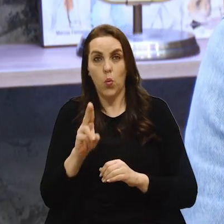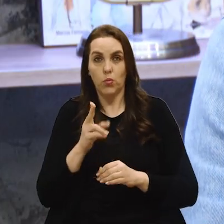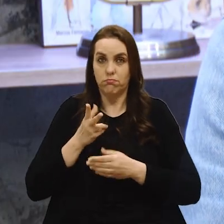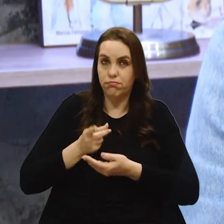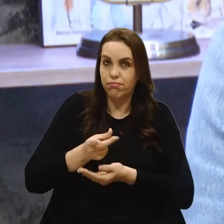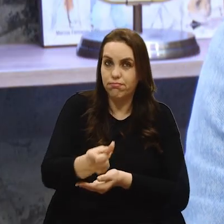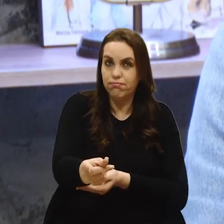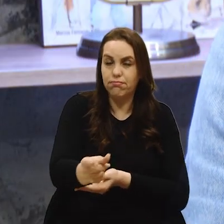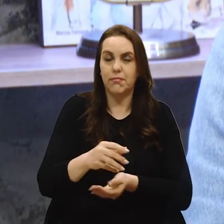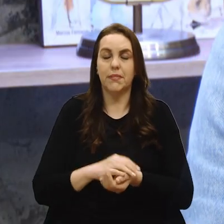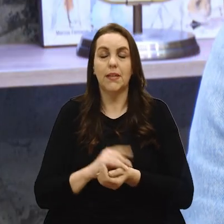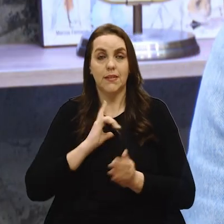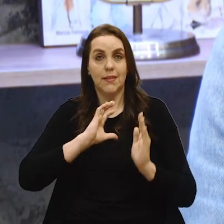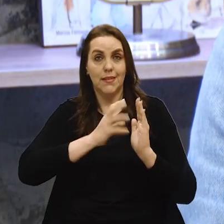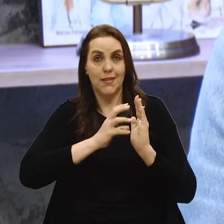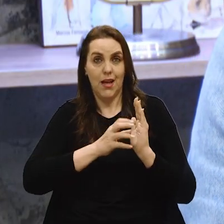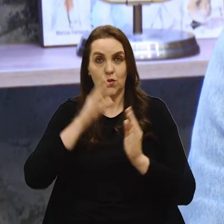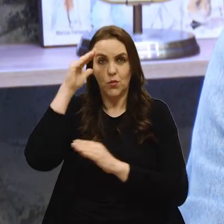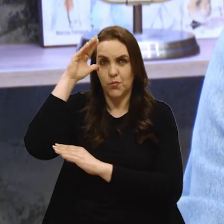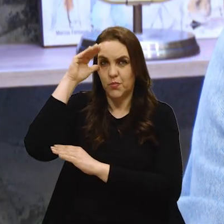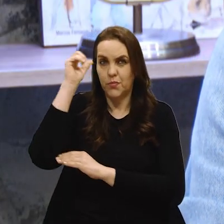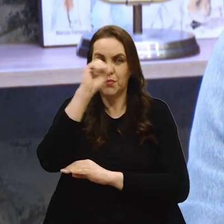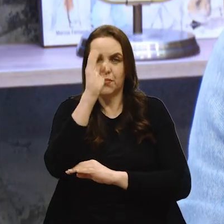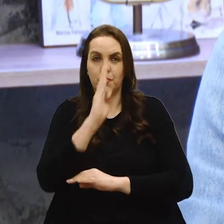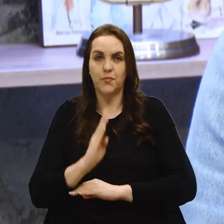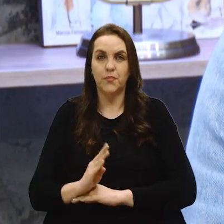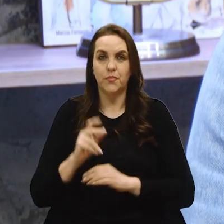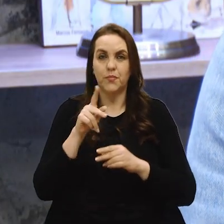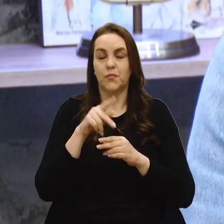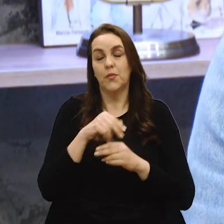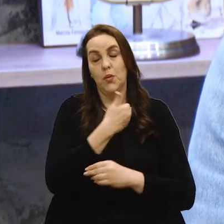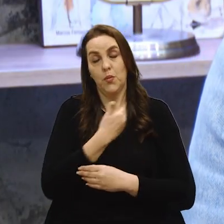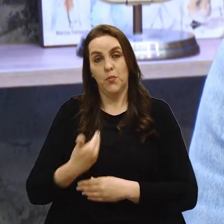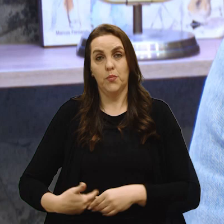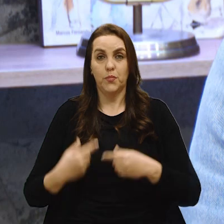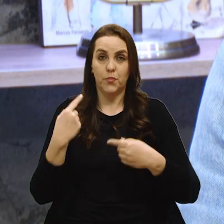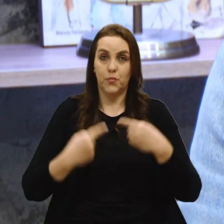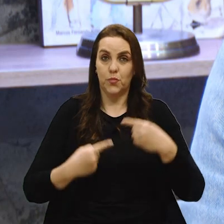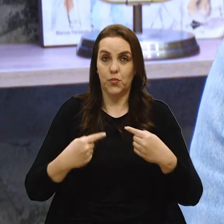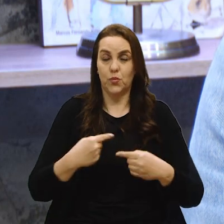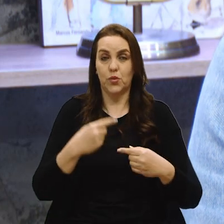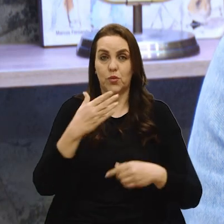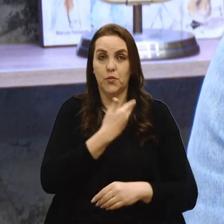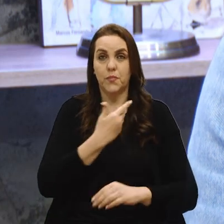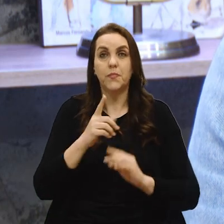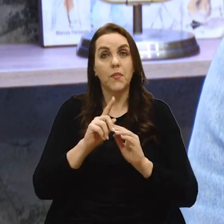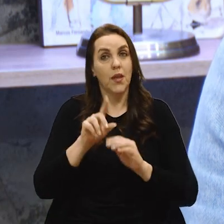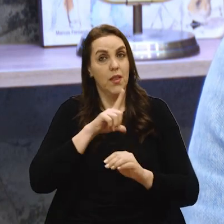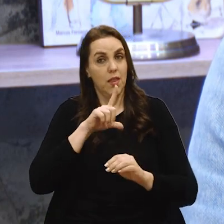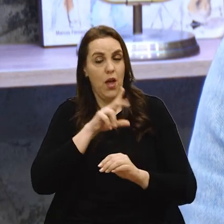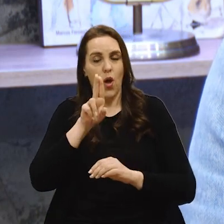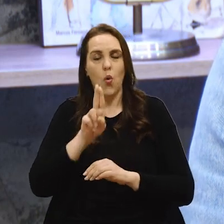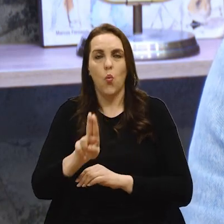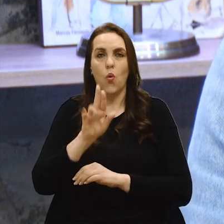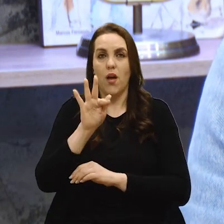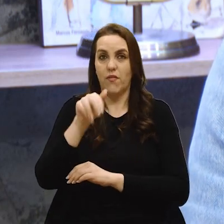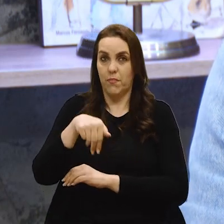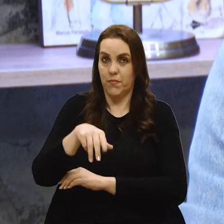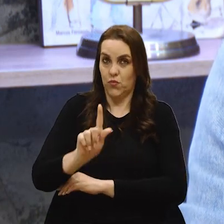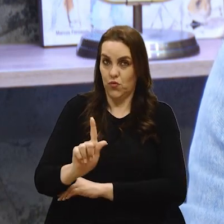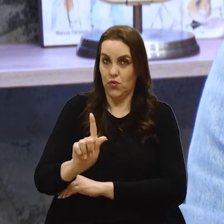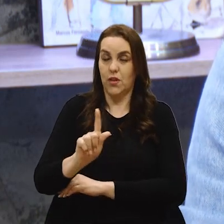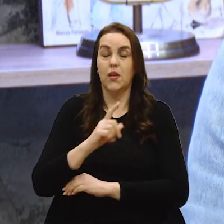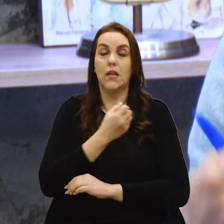segundo dados do Observatório Brasileiro de Políticas Públicas com a população em situação de rua da Universidade Federal de